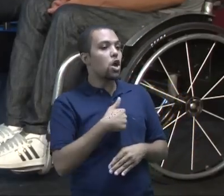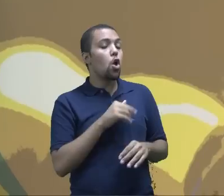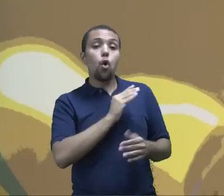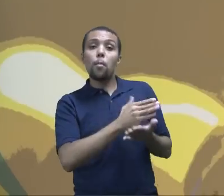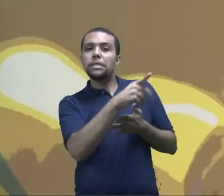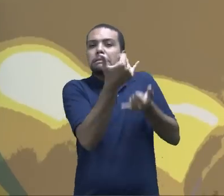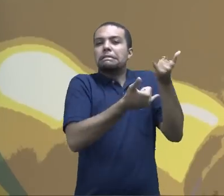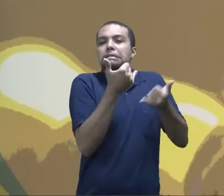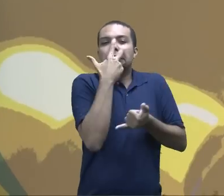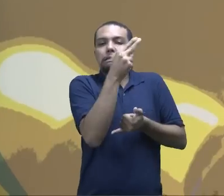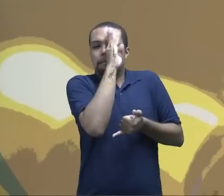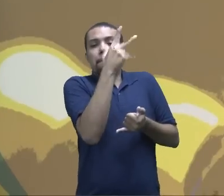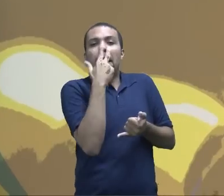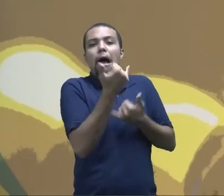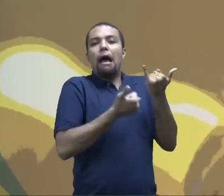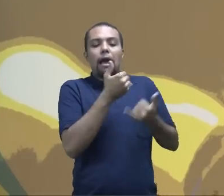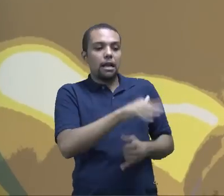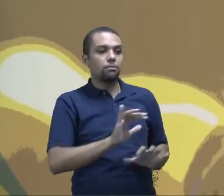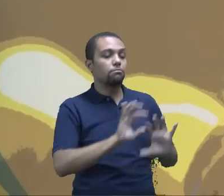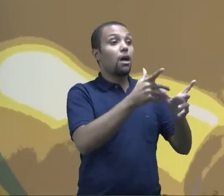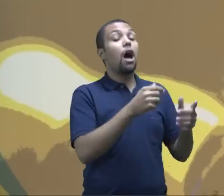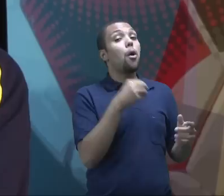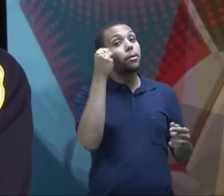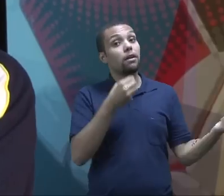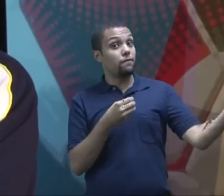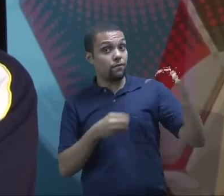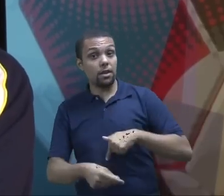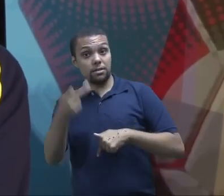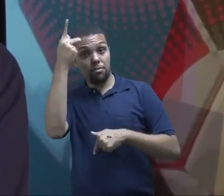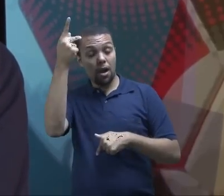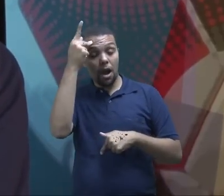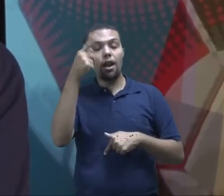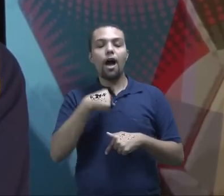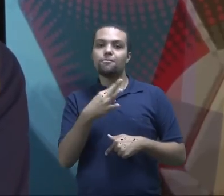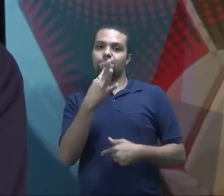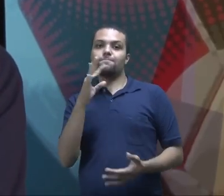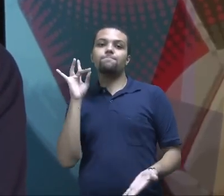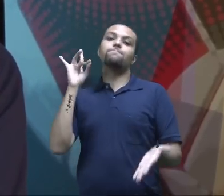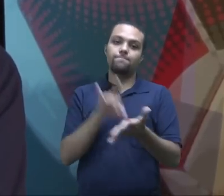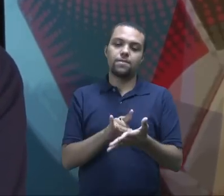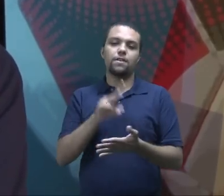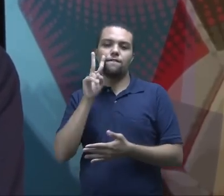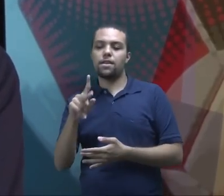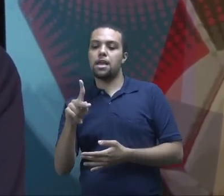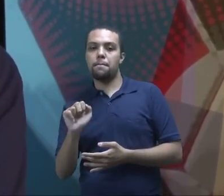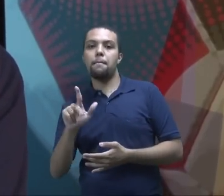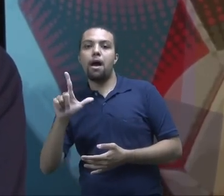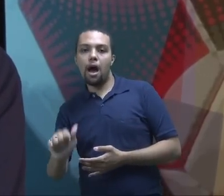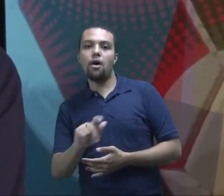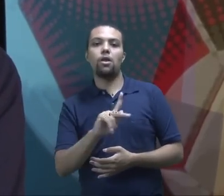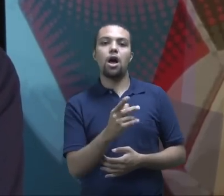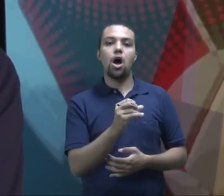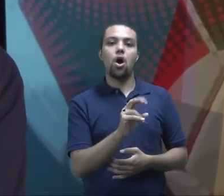sem pretensões. Uhum. Aí eu tive a oportunidade de vir para São Paulo. Aí eu conheci. Aí eu vi Paula,